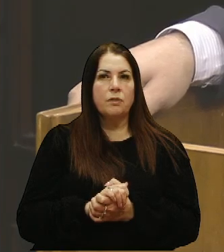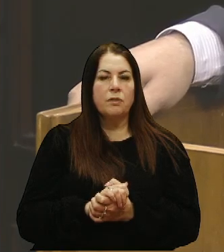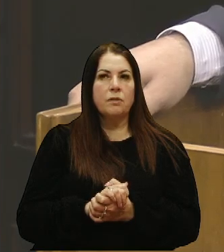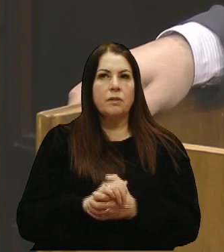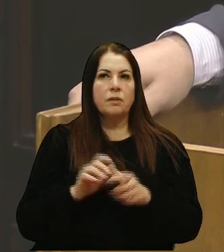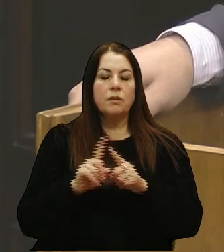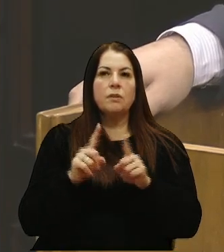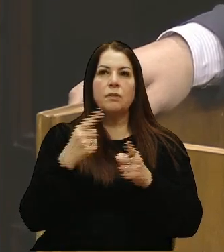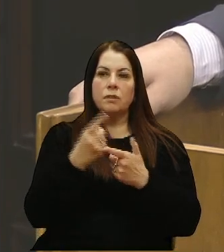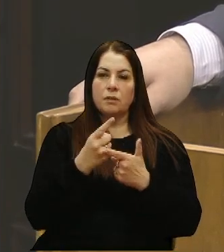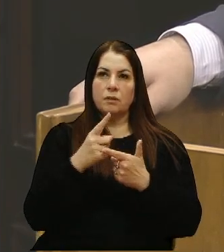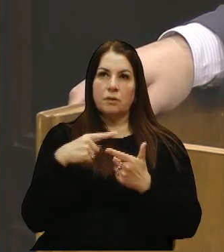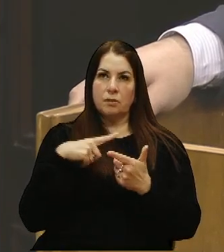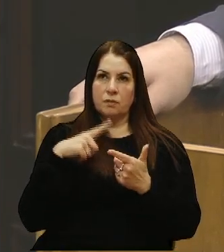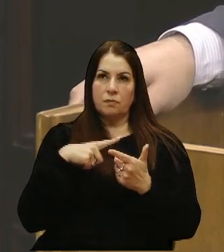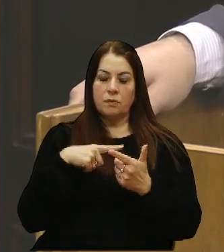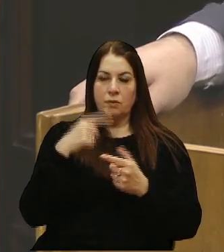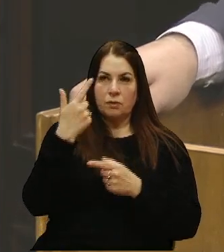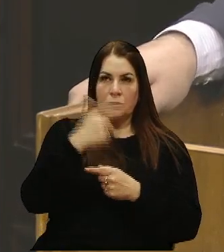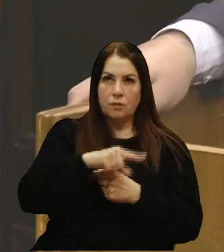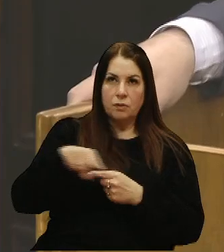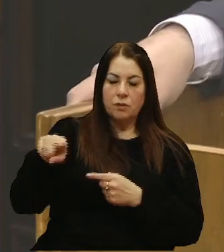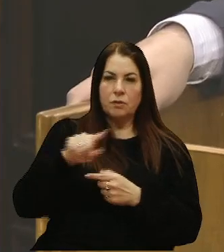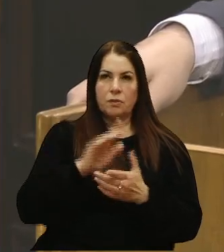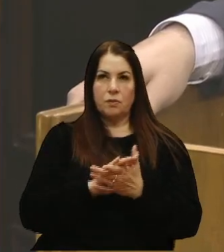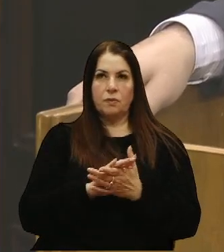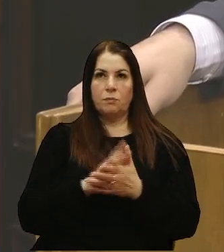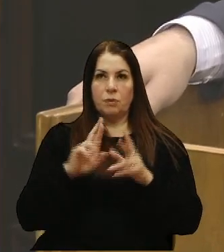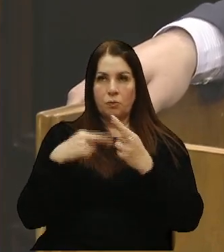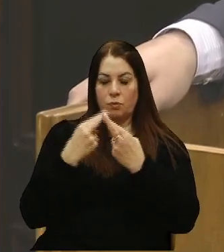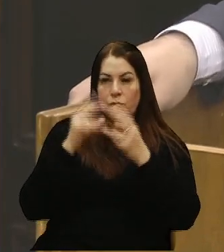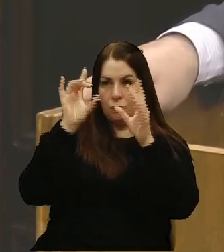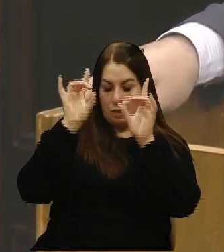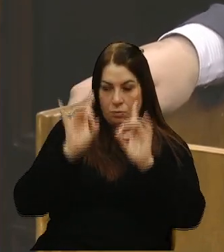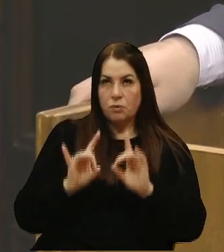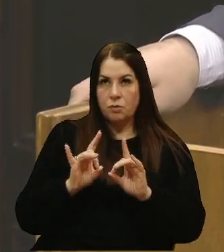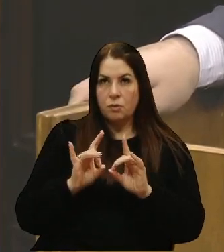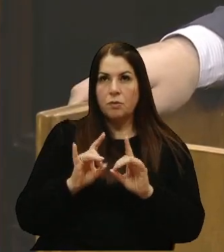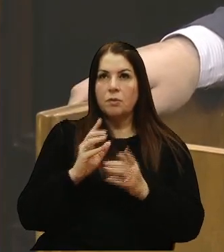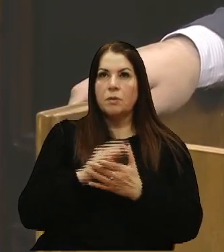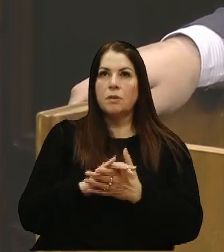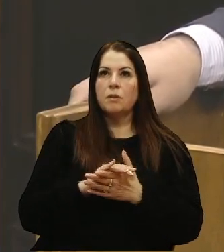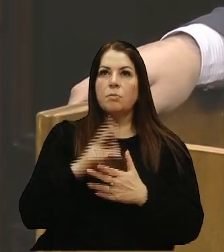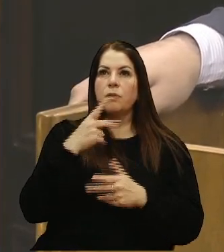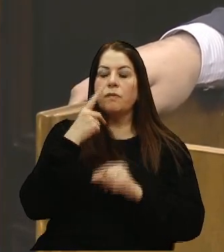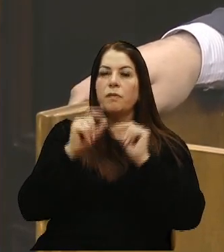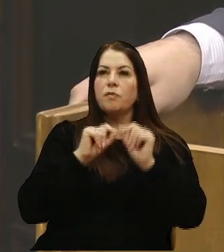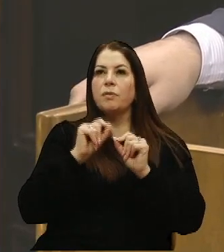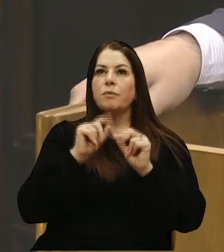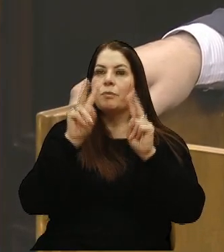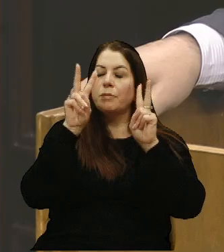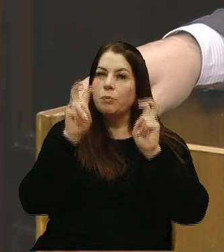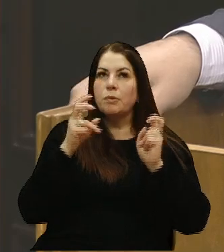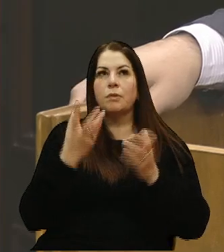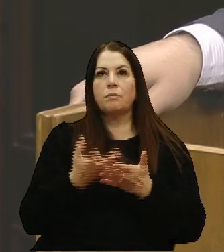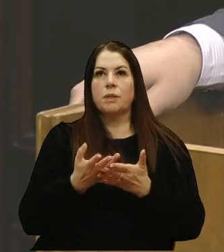nós estamos novamente retomando uma sessão extraordinária para falar sobre um